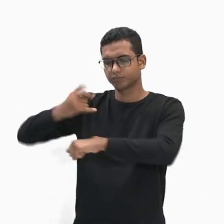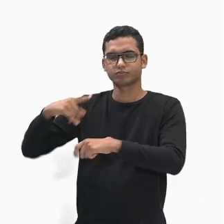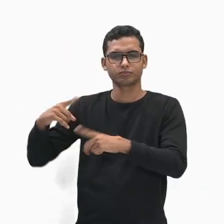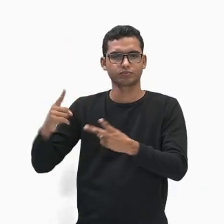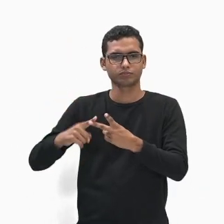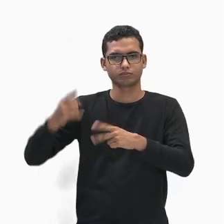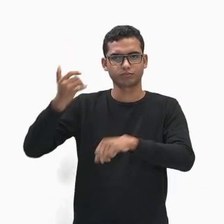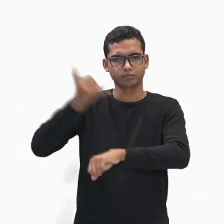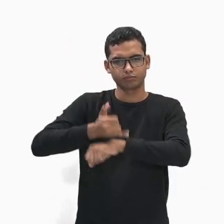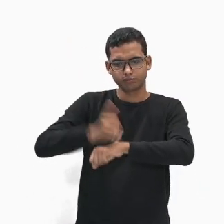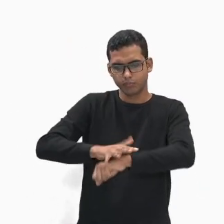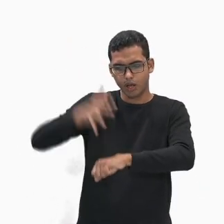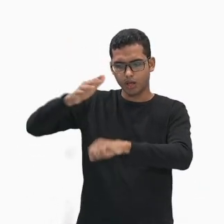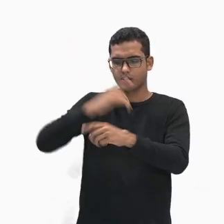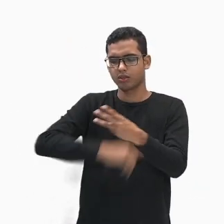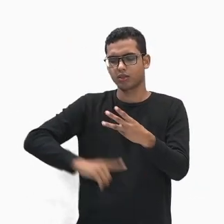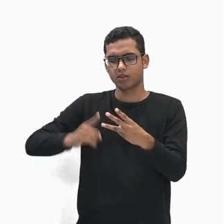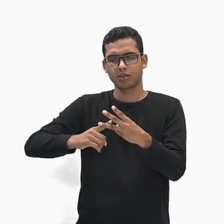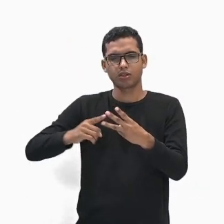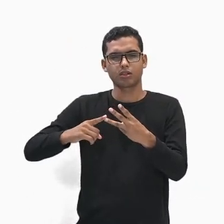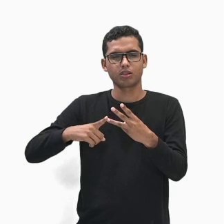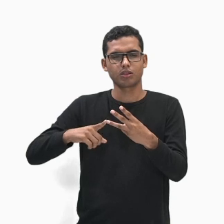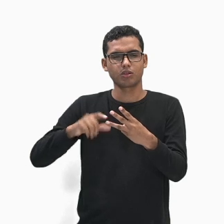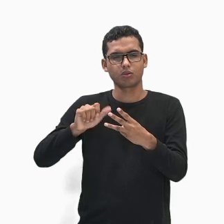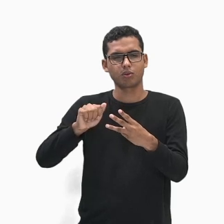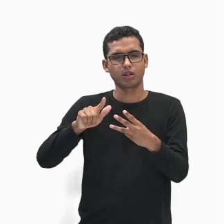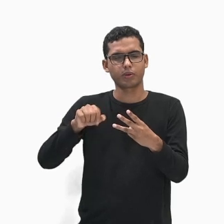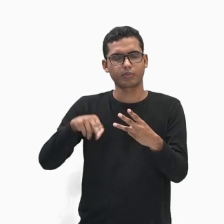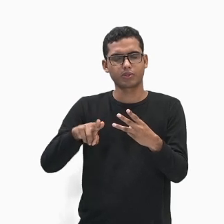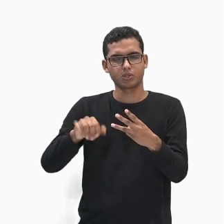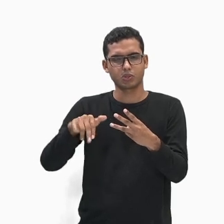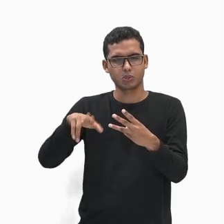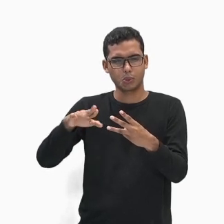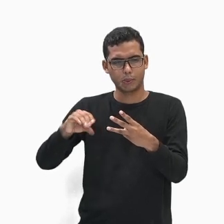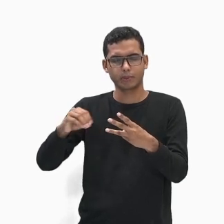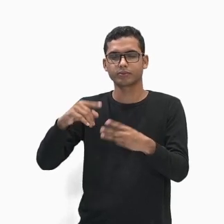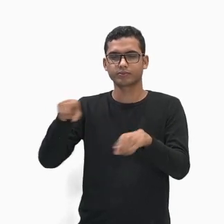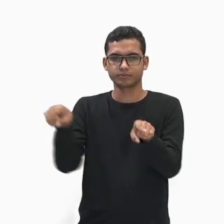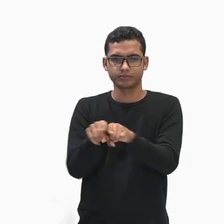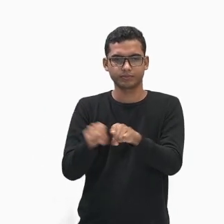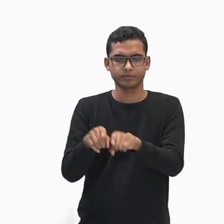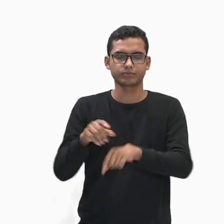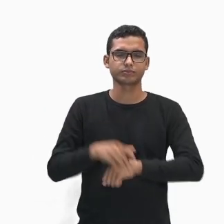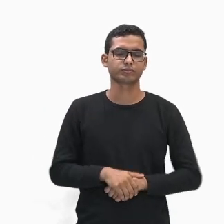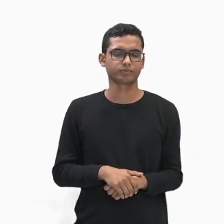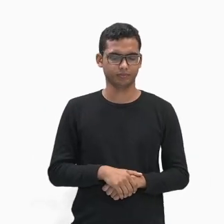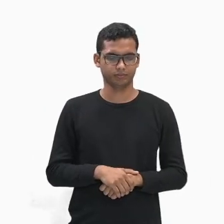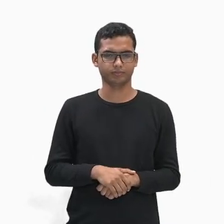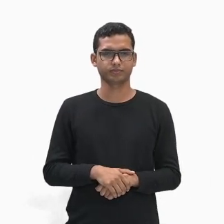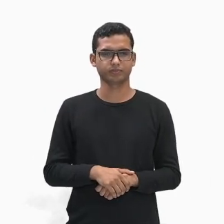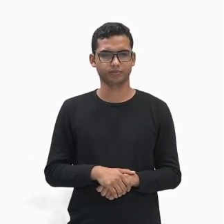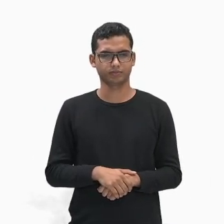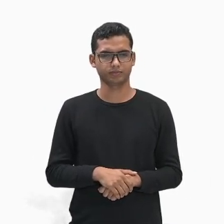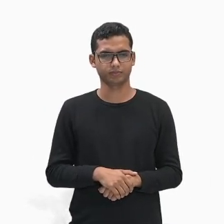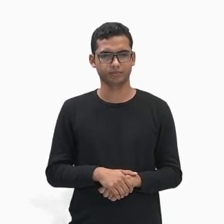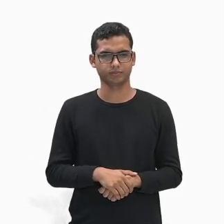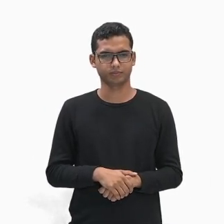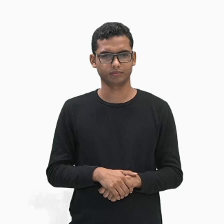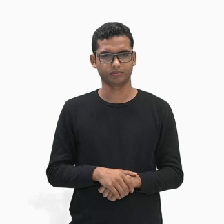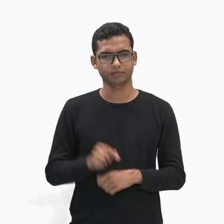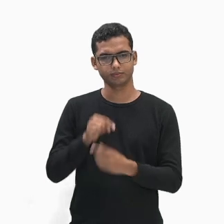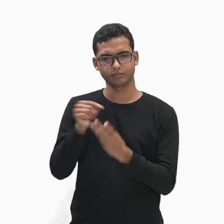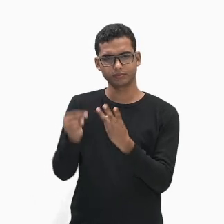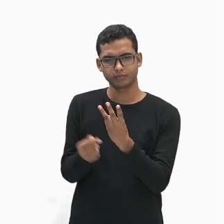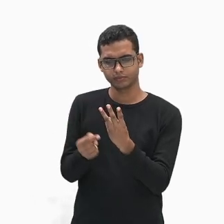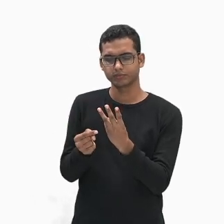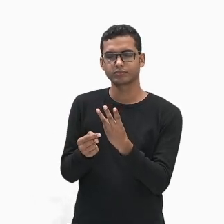alumínio. E os condutores, como nós estamos falando deles aí, eles são os condutores e os isolantes, eles